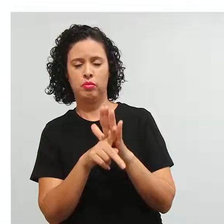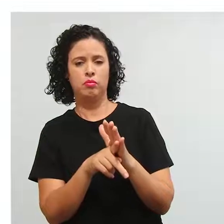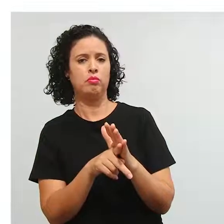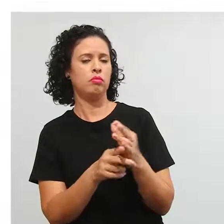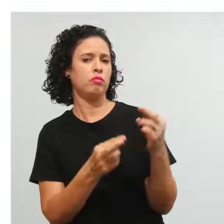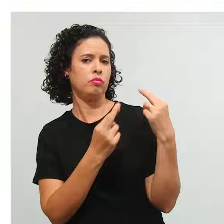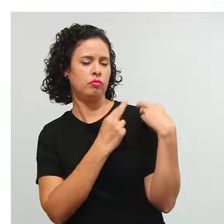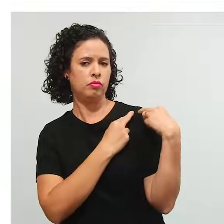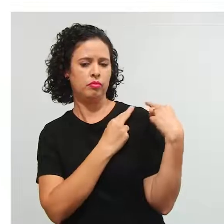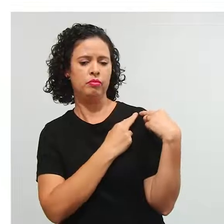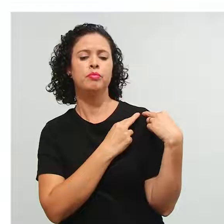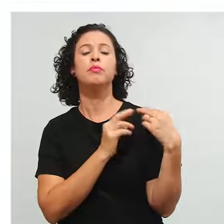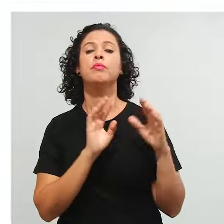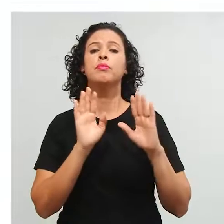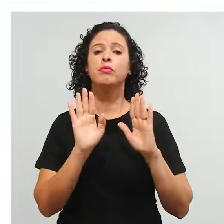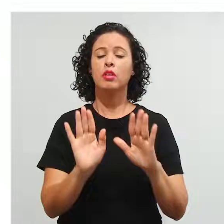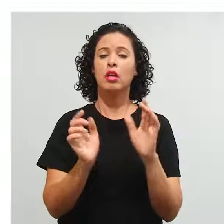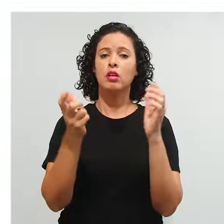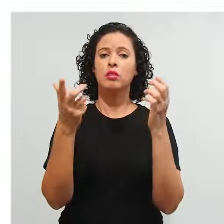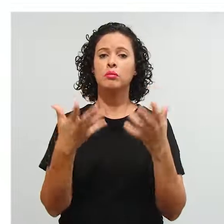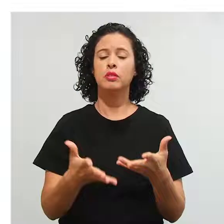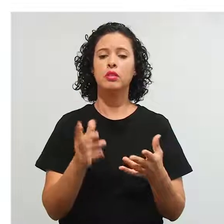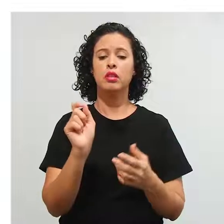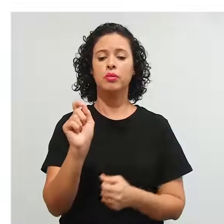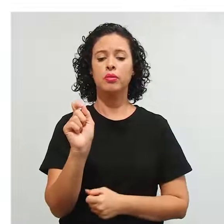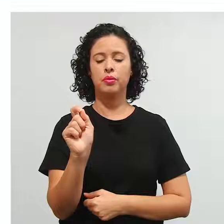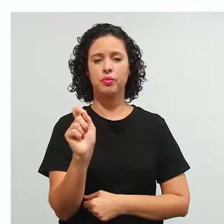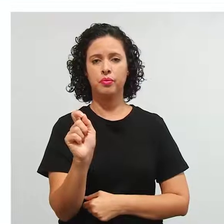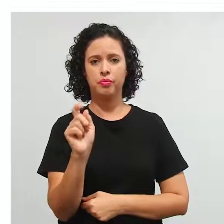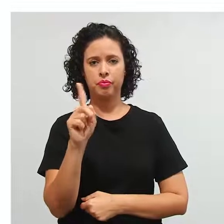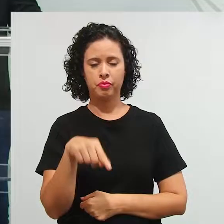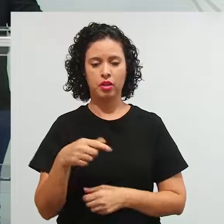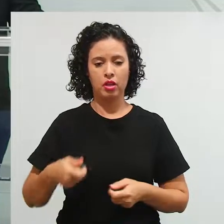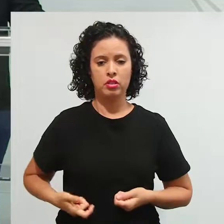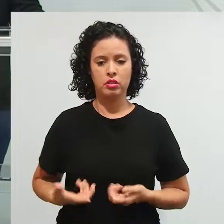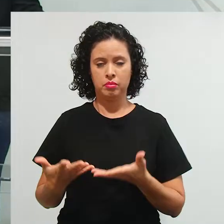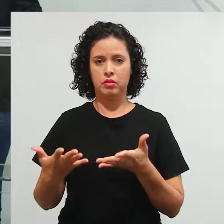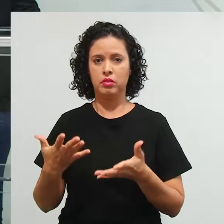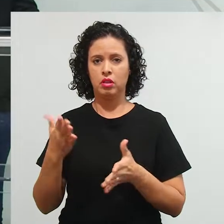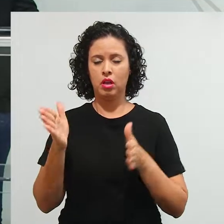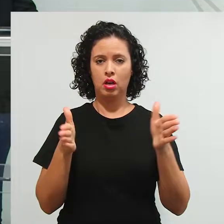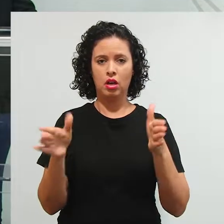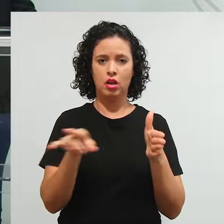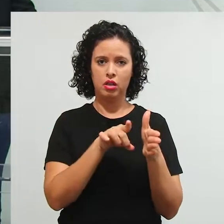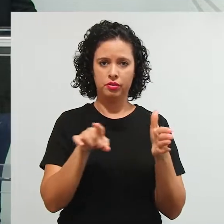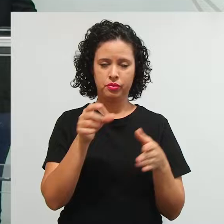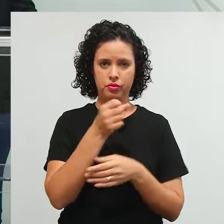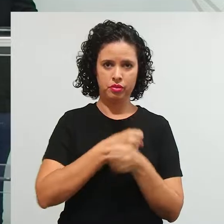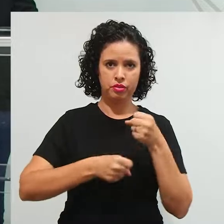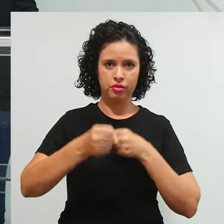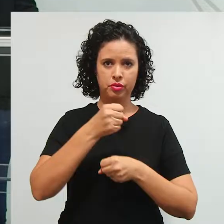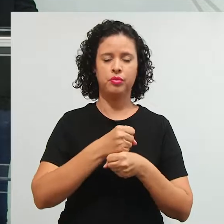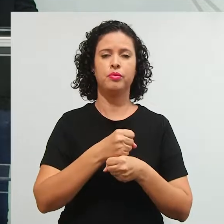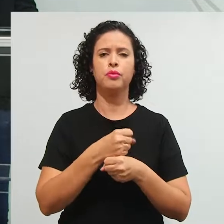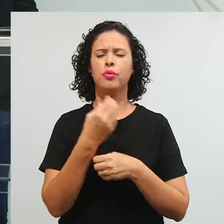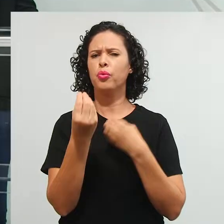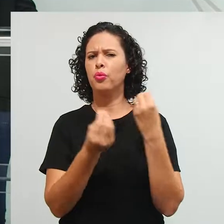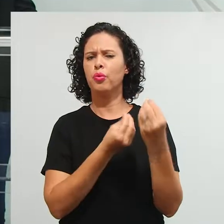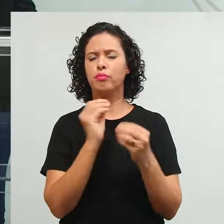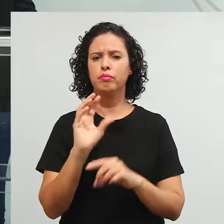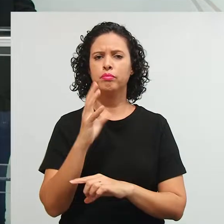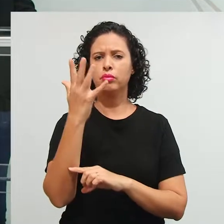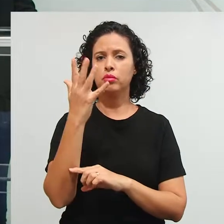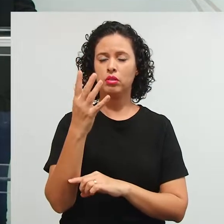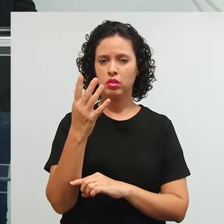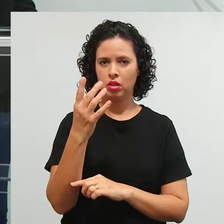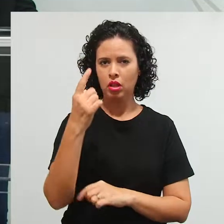competente? Bom, aí nós vamos falar um pouquinho aqui sobre as despesas de exercícios anteriores. Como que ela